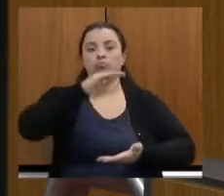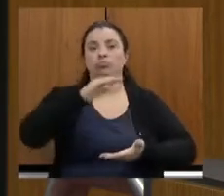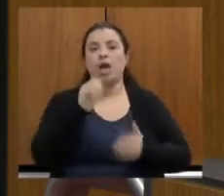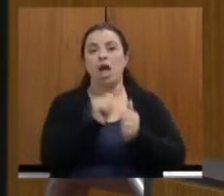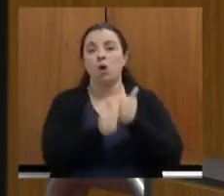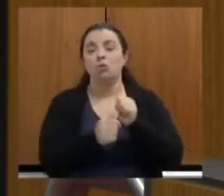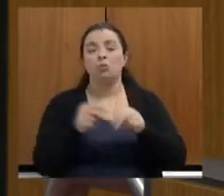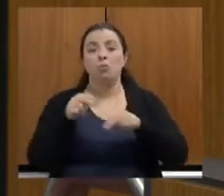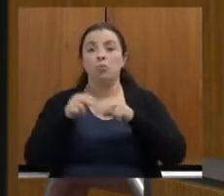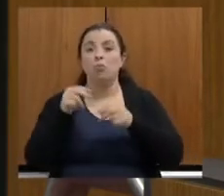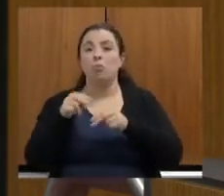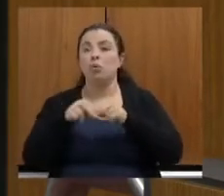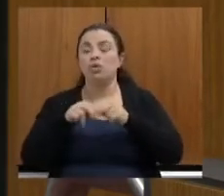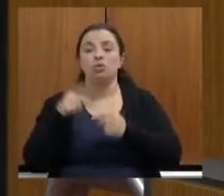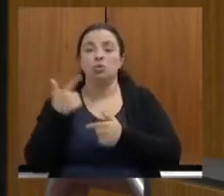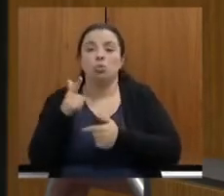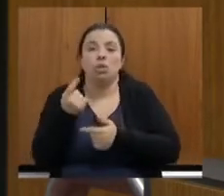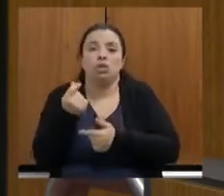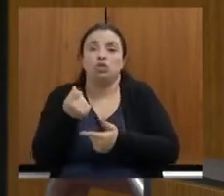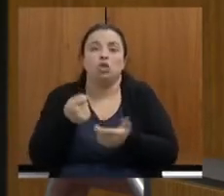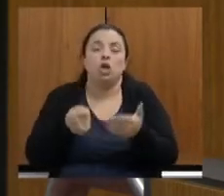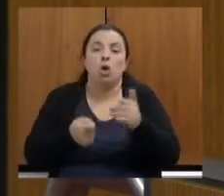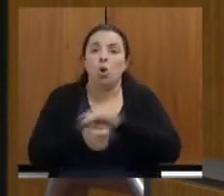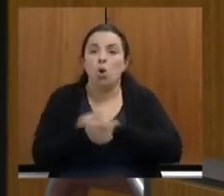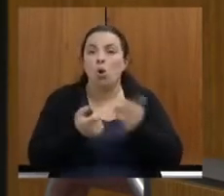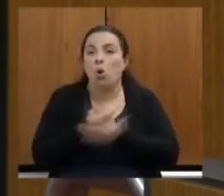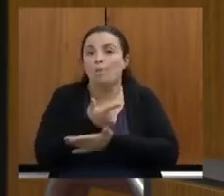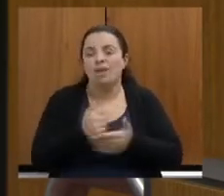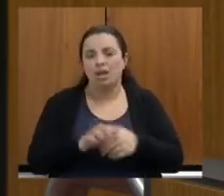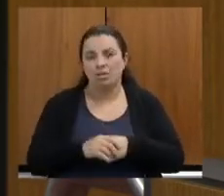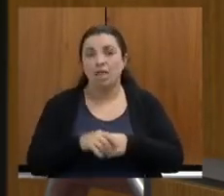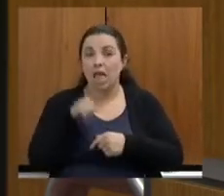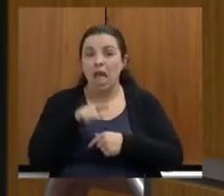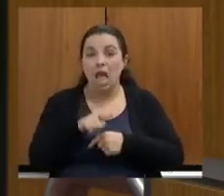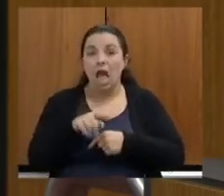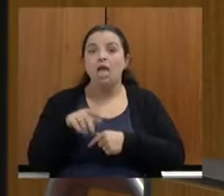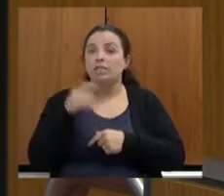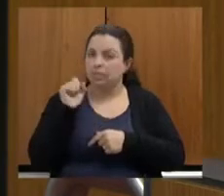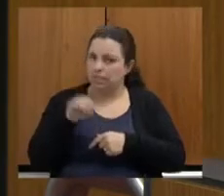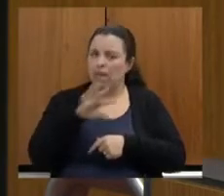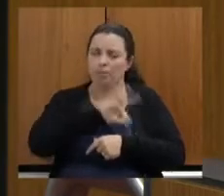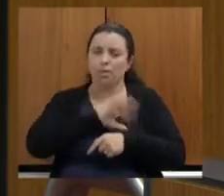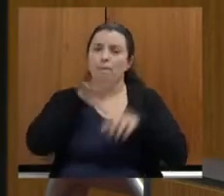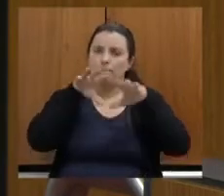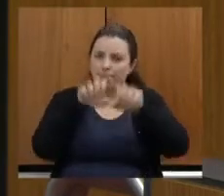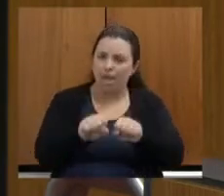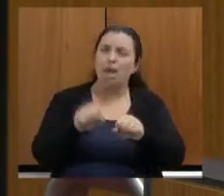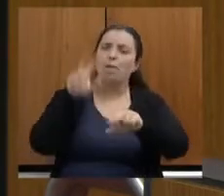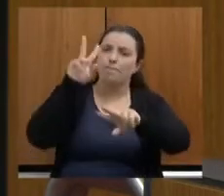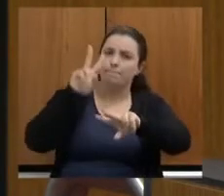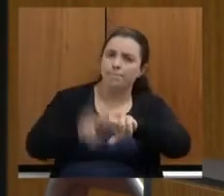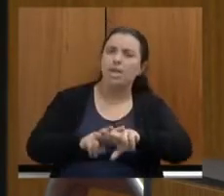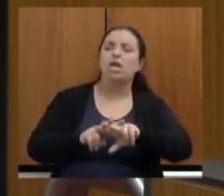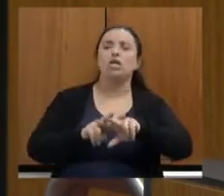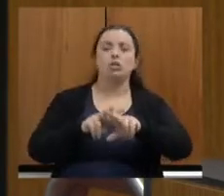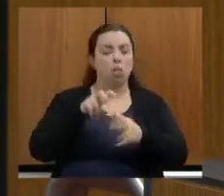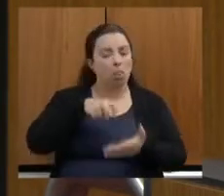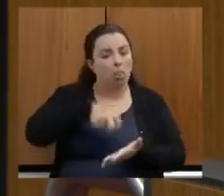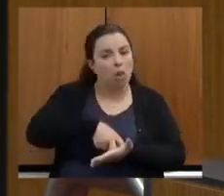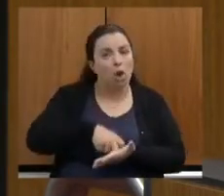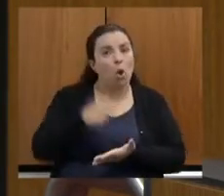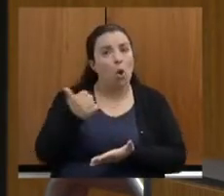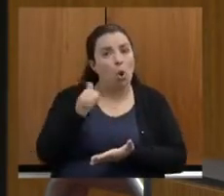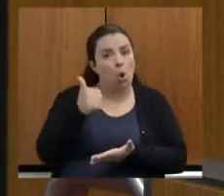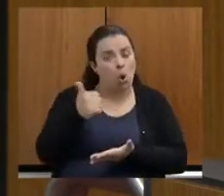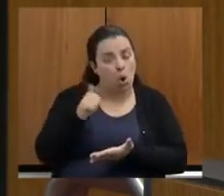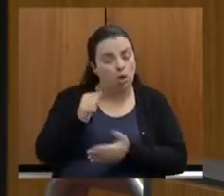comprar esse vai preso e esse paga anos e anos de prisão é mas essas empresas